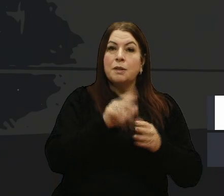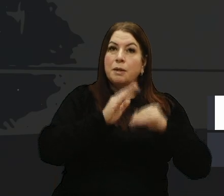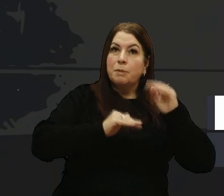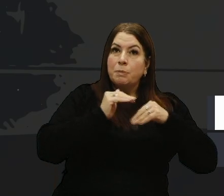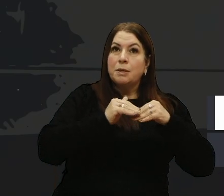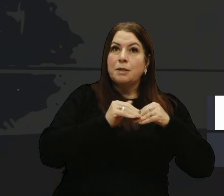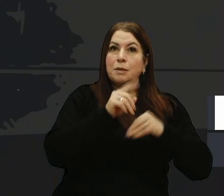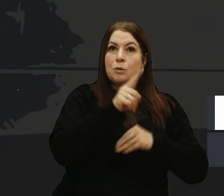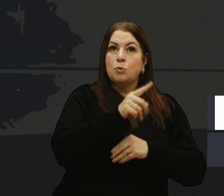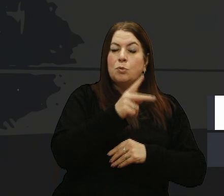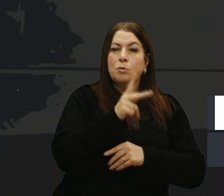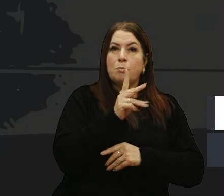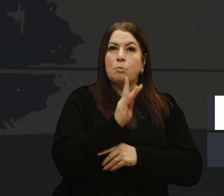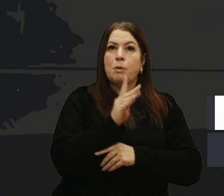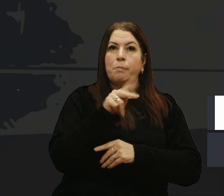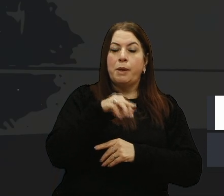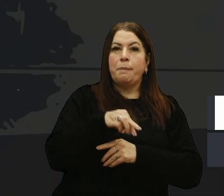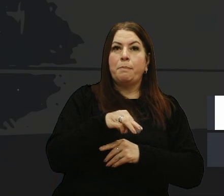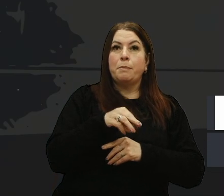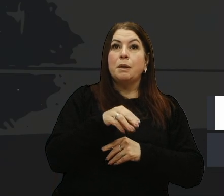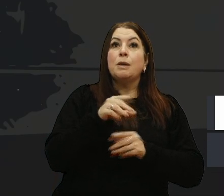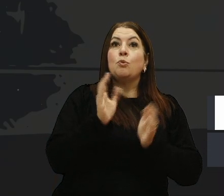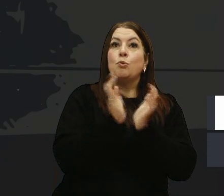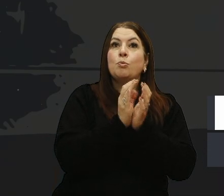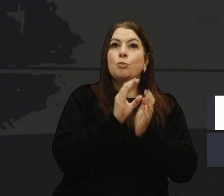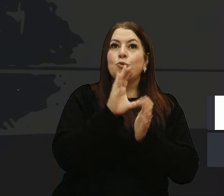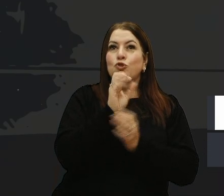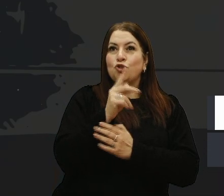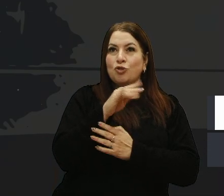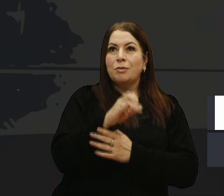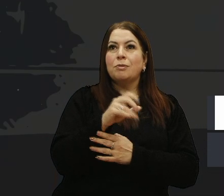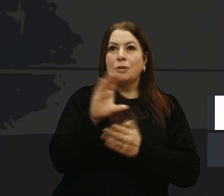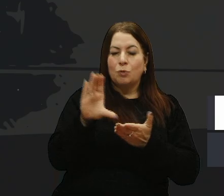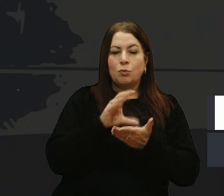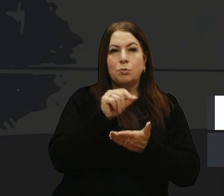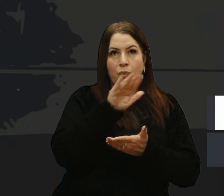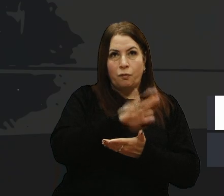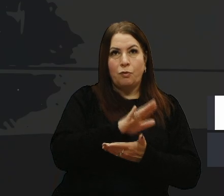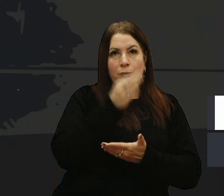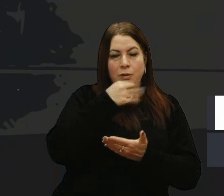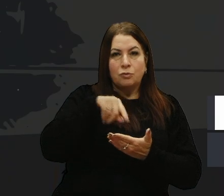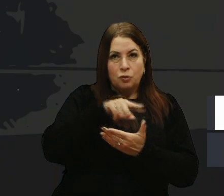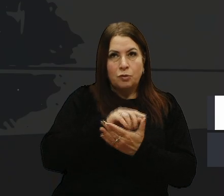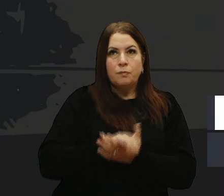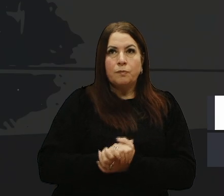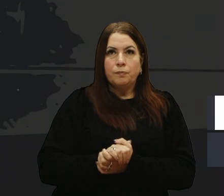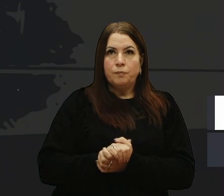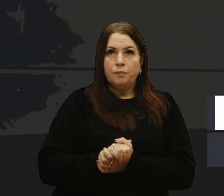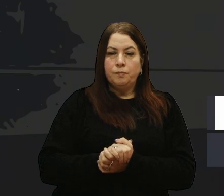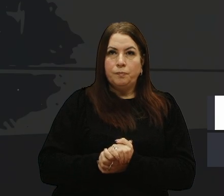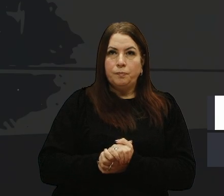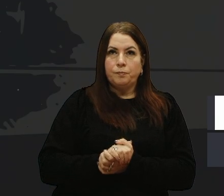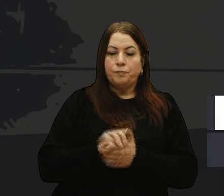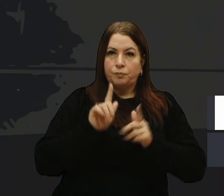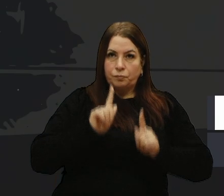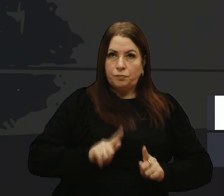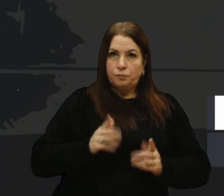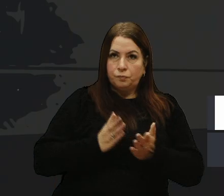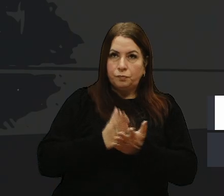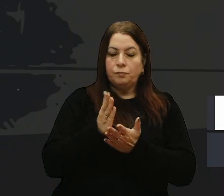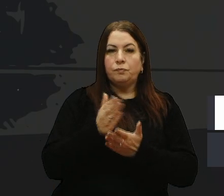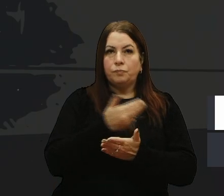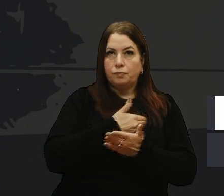no 12 BPM aqui no choque. Então, esse recurso é importante que ficou para Caxias do Sul. A gestão e fidelidade,